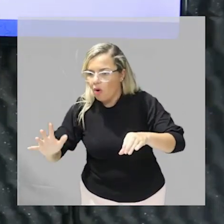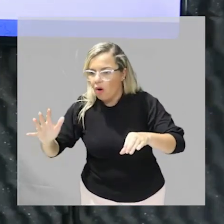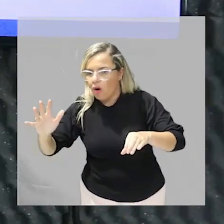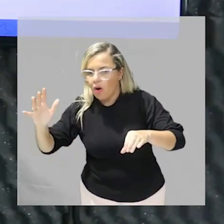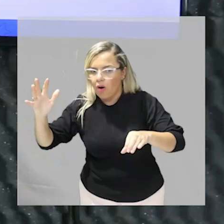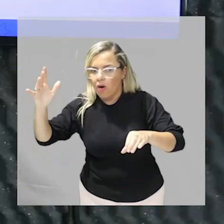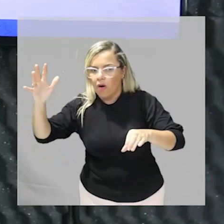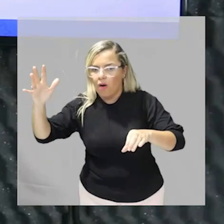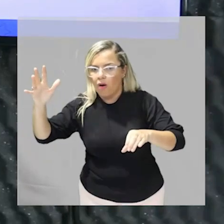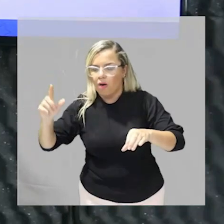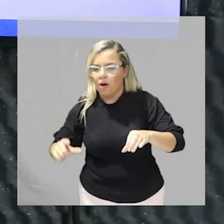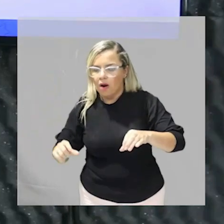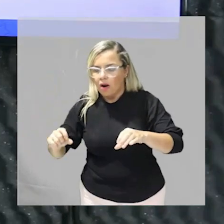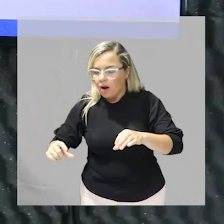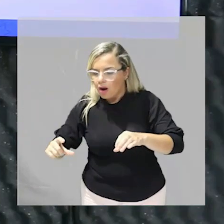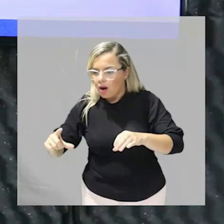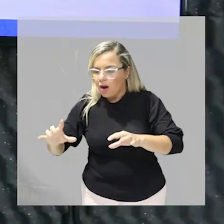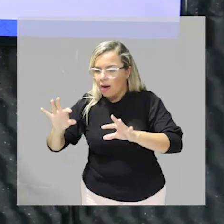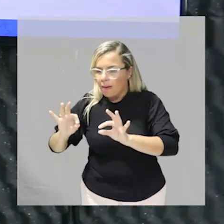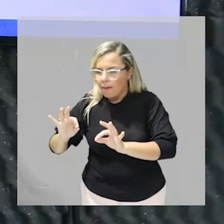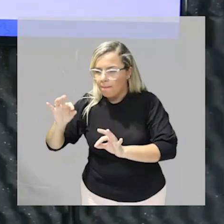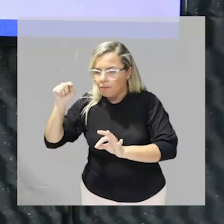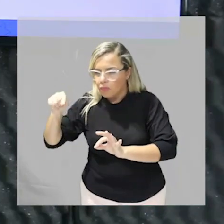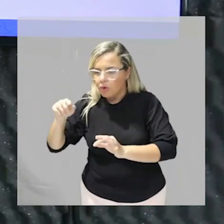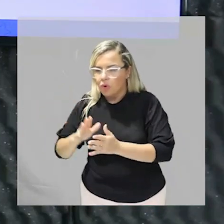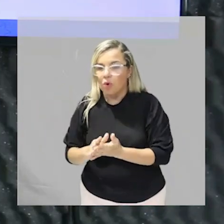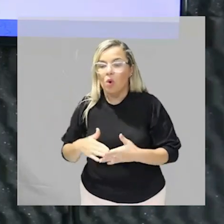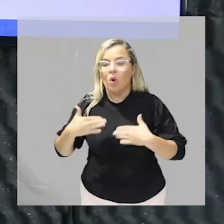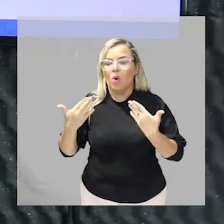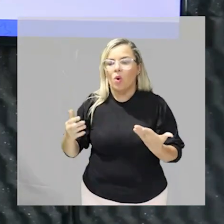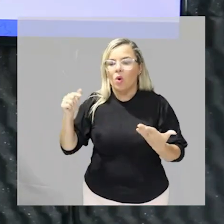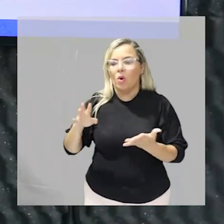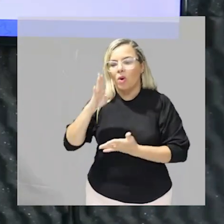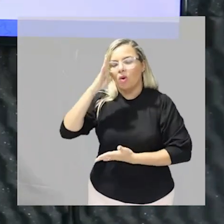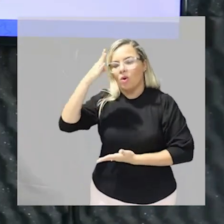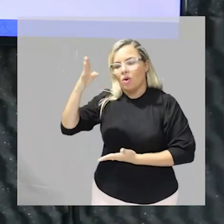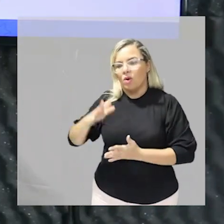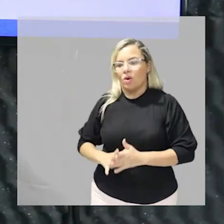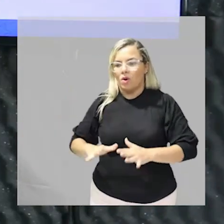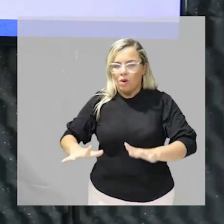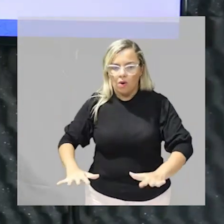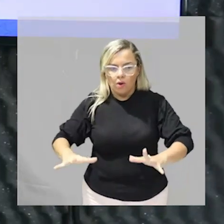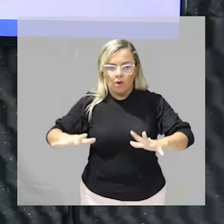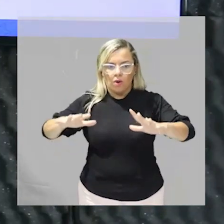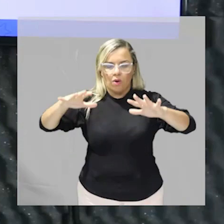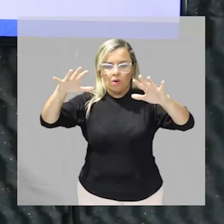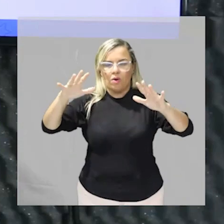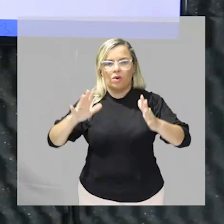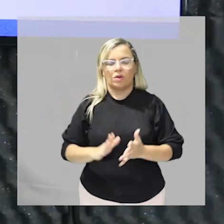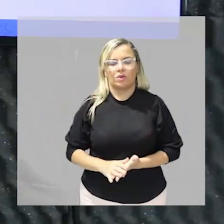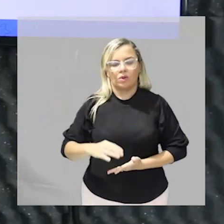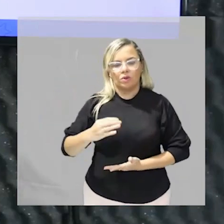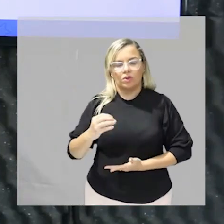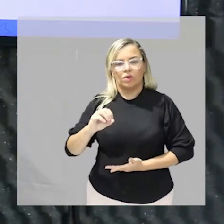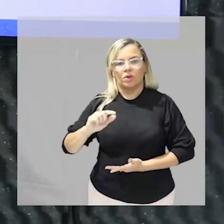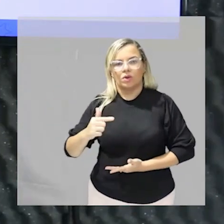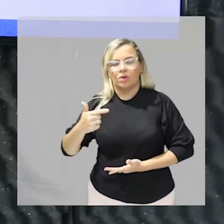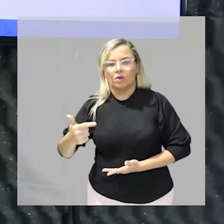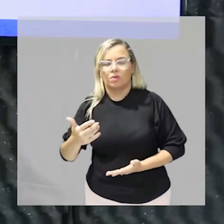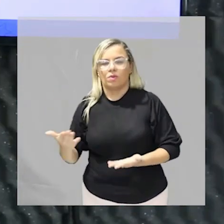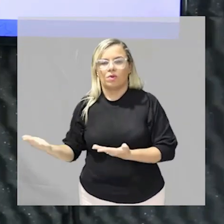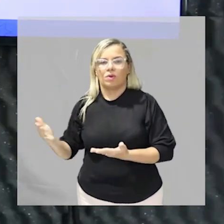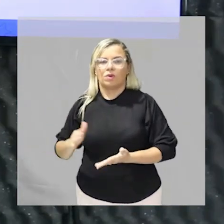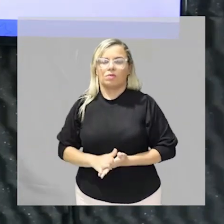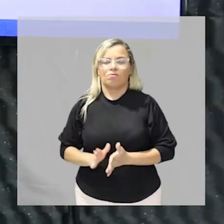dos principais gases resultantes da combustão do CO2, do dióxido de carbono. Tá certo? Então ele só te deu ali